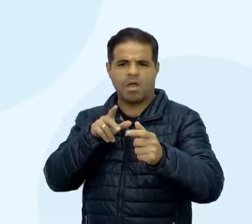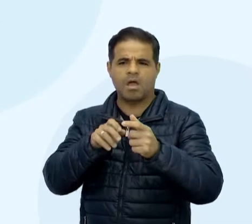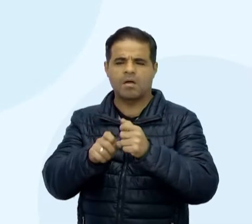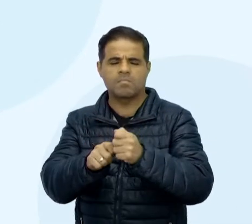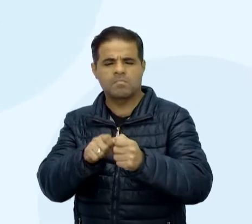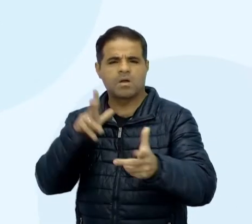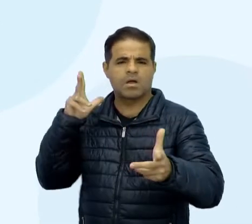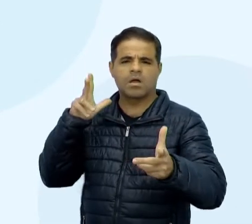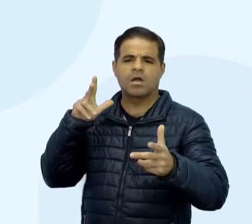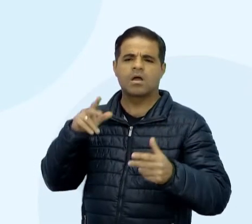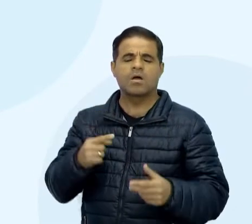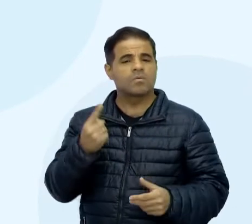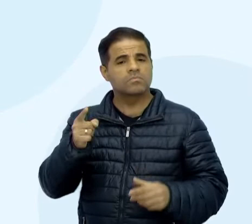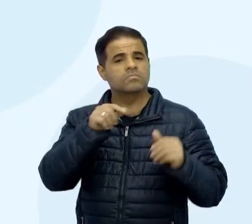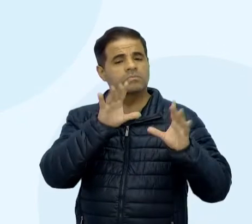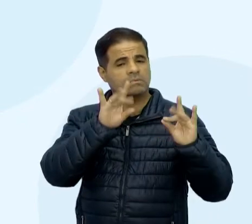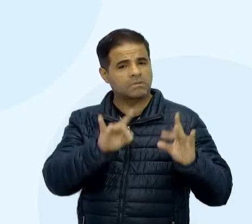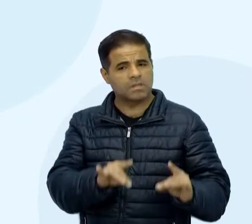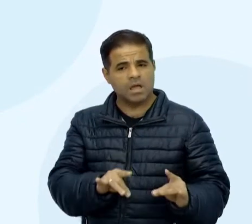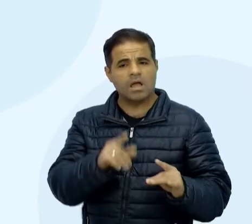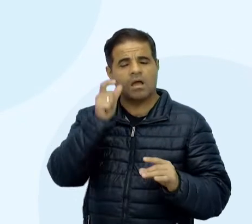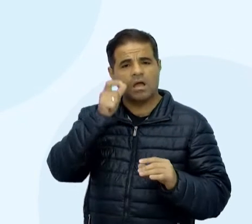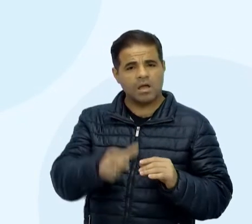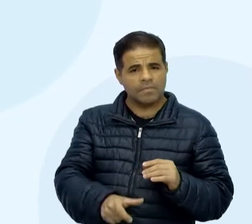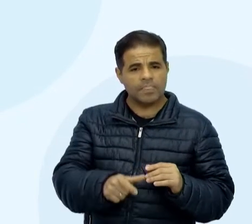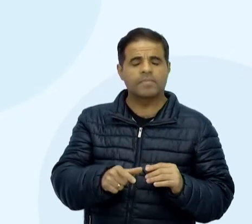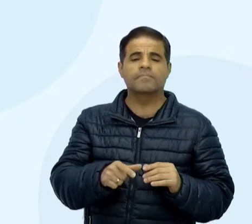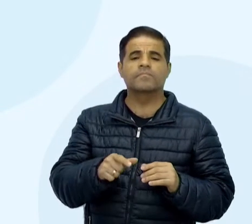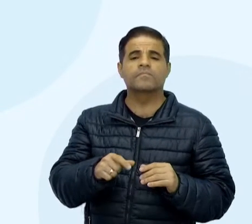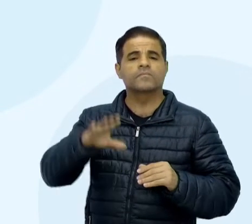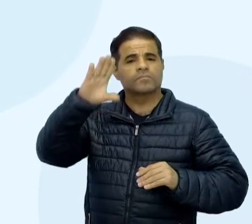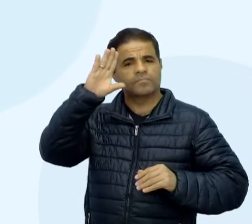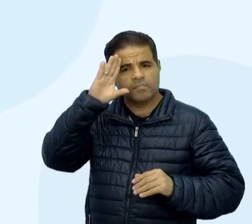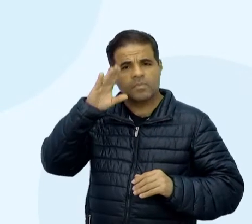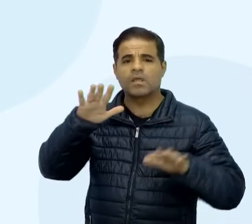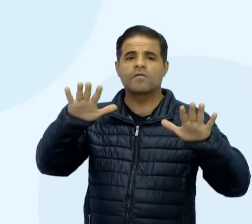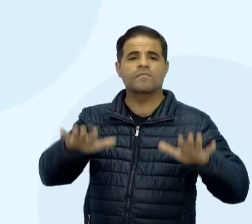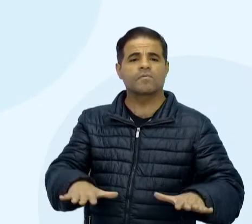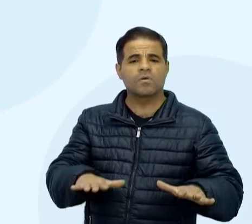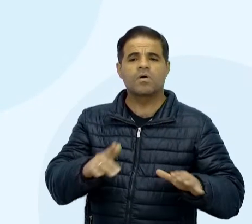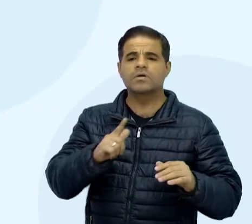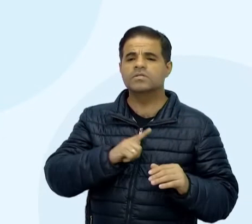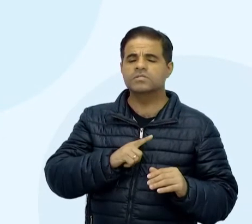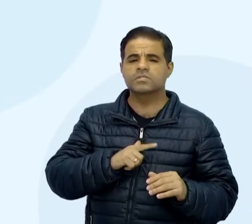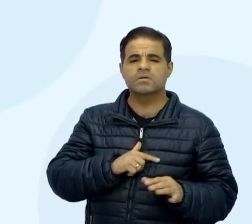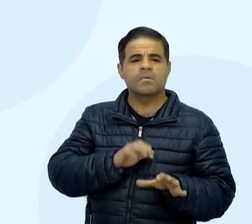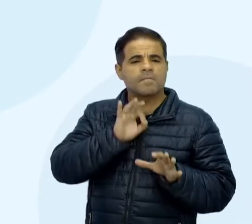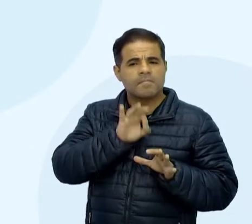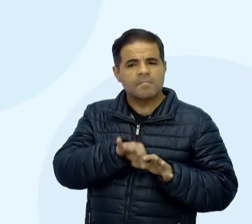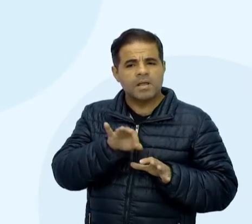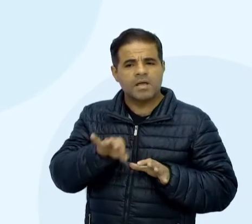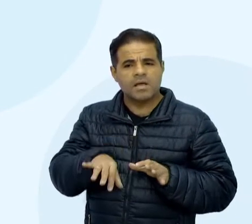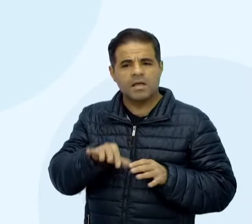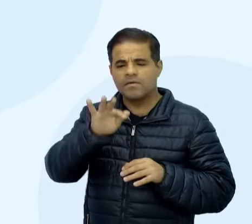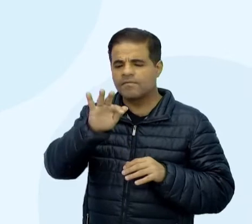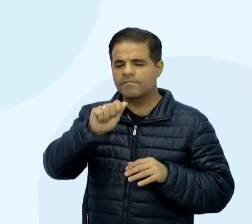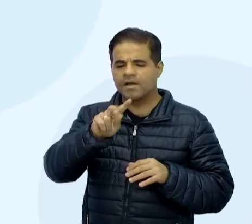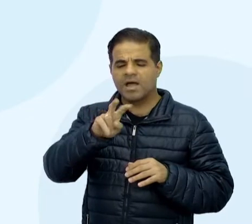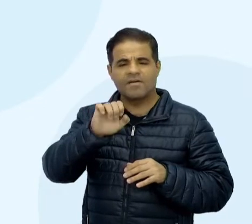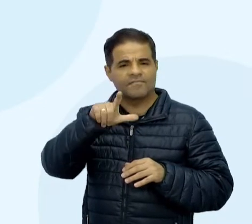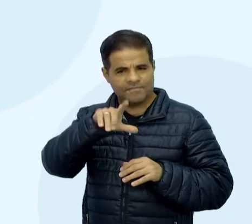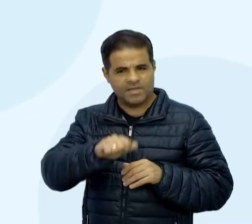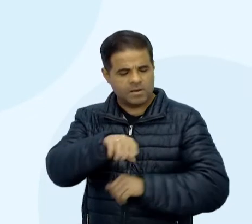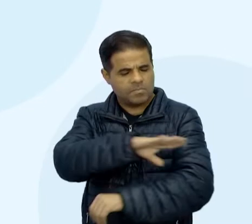tá? E um detalhe interessante é que nesses morros onde os soldados ficavam, existia uma plantinha chamada favela,